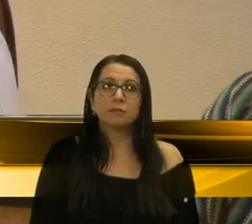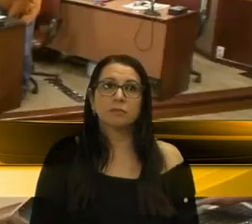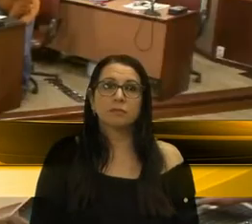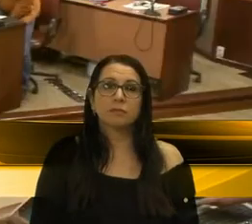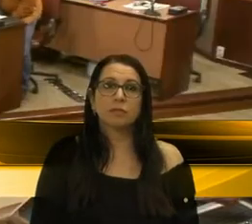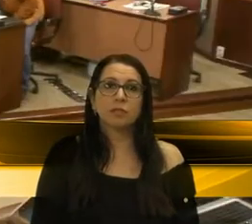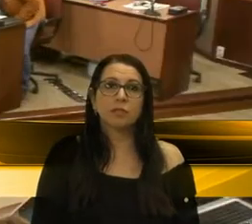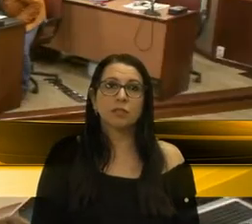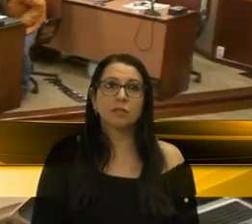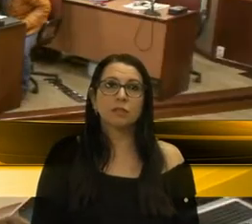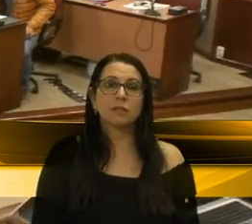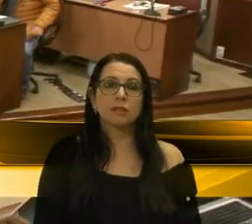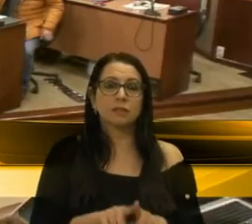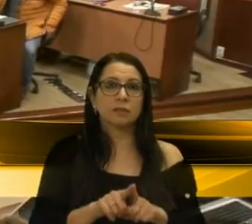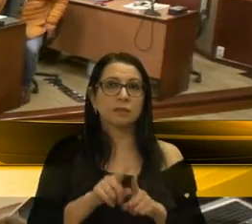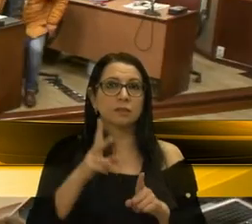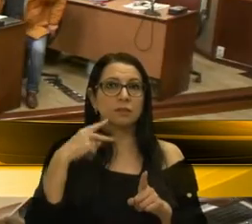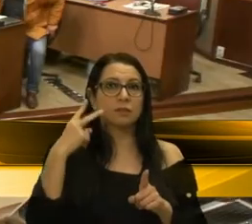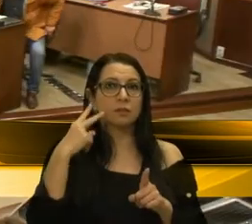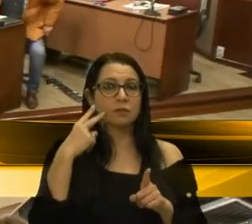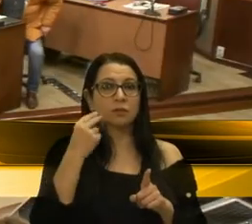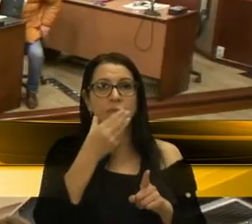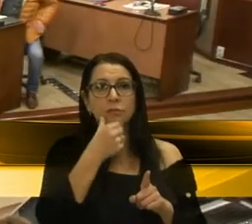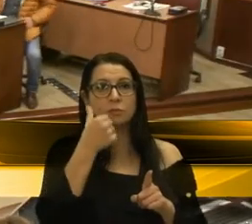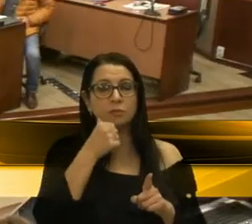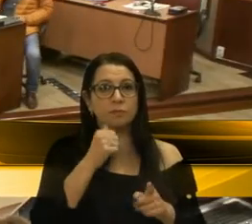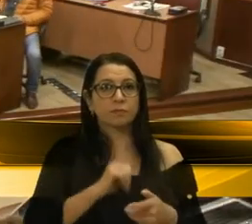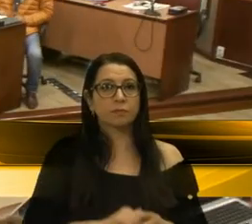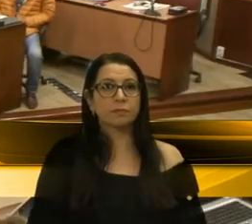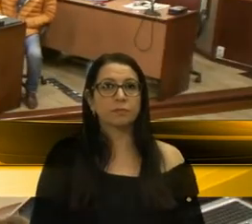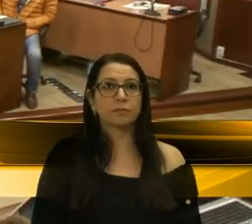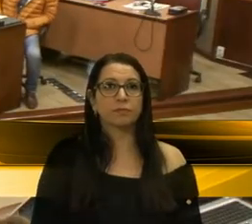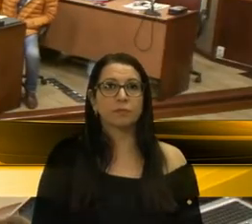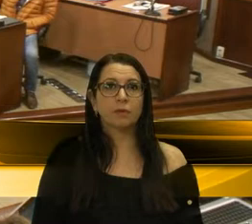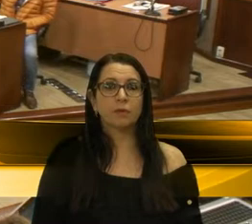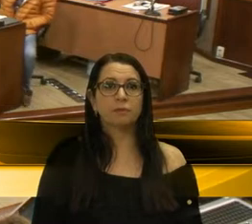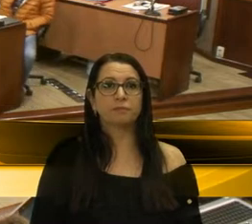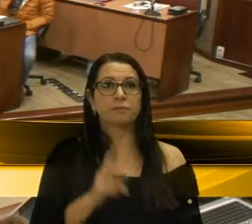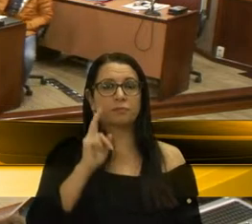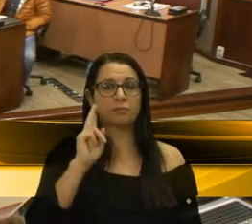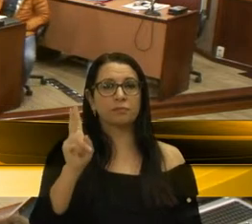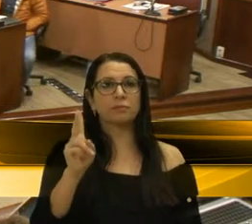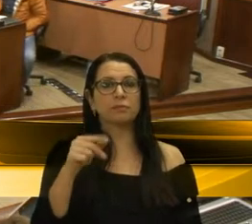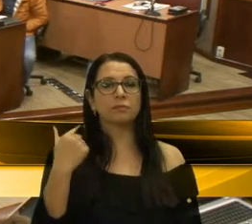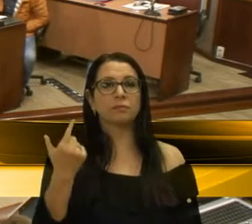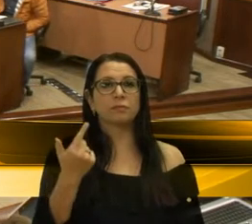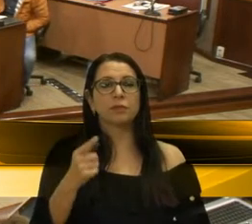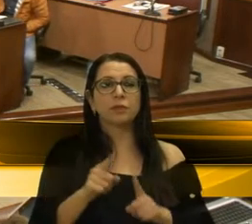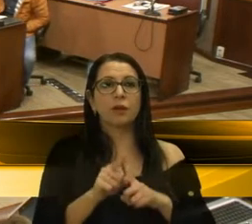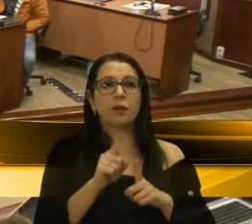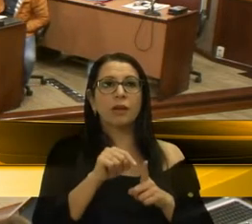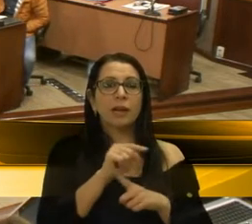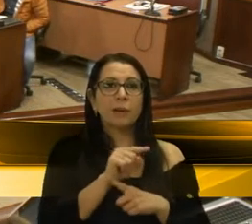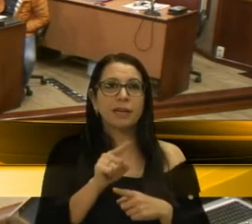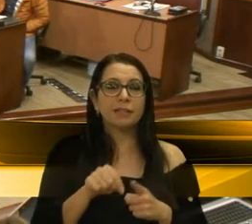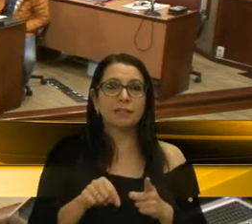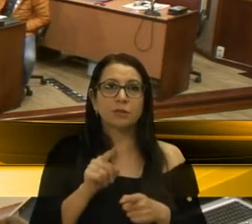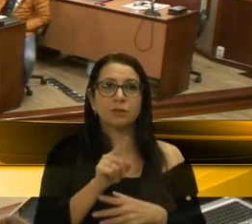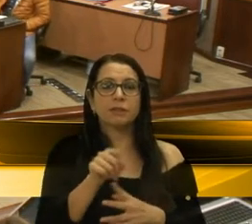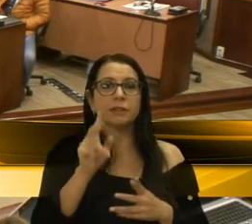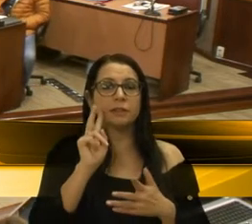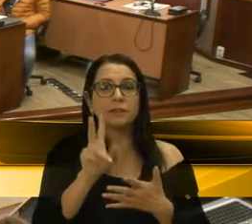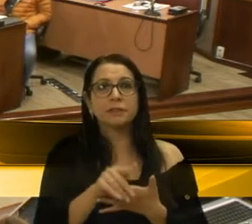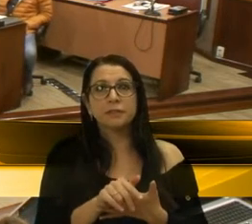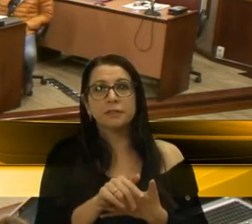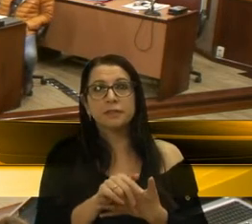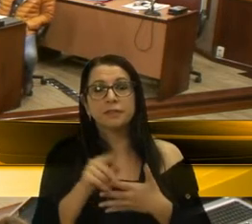Senhor presidente, senhoras e senhores vereadores, vereador Chico Guerra, eu acrescentaria, além do que foi falado, pergunta a